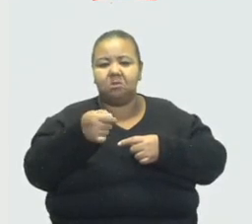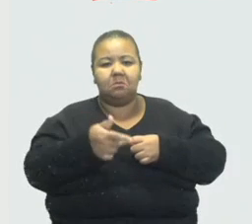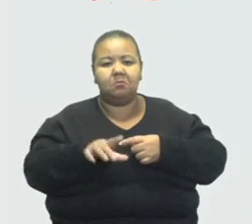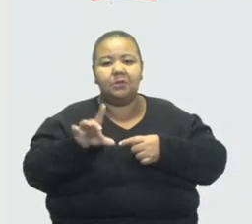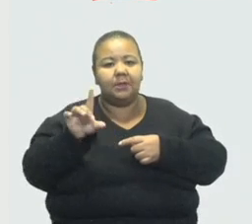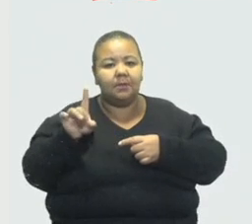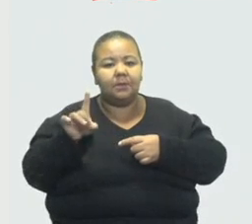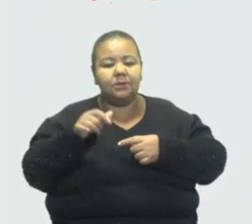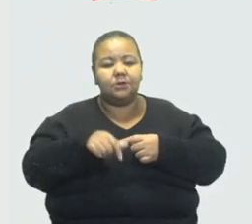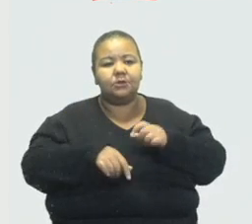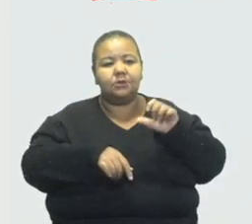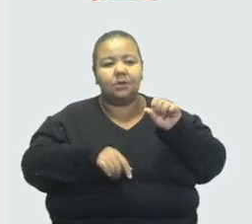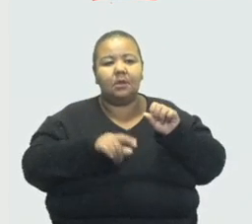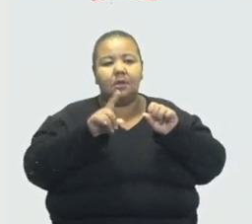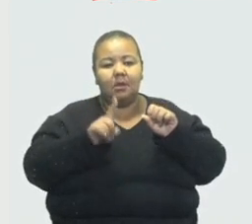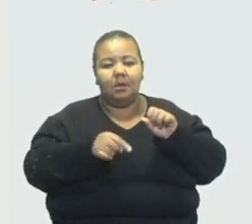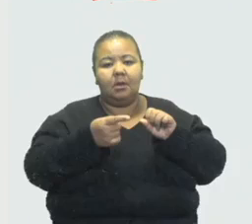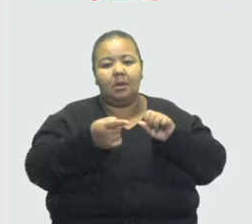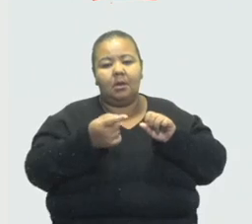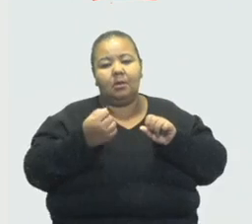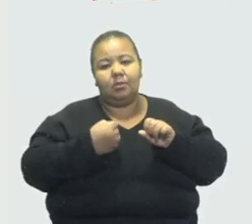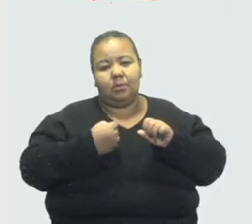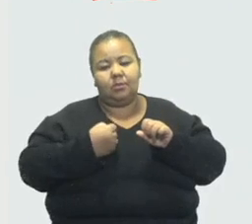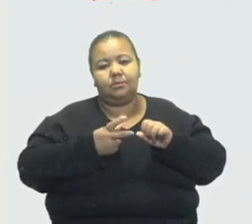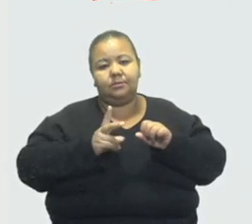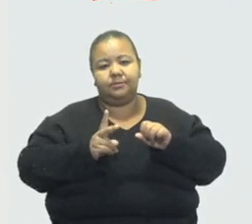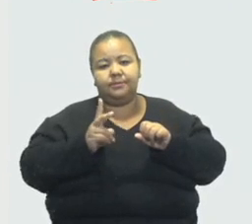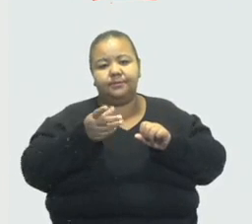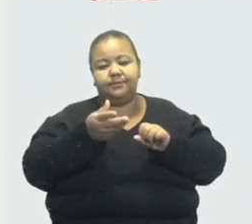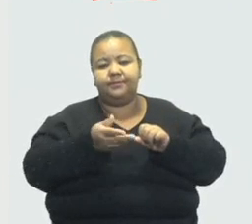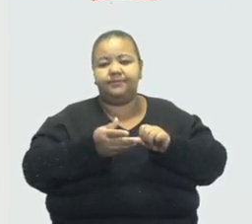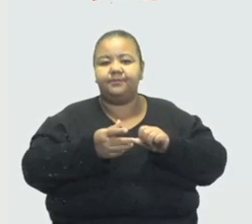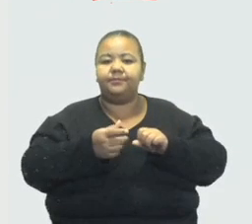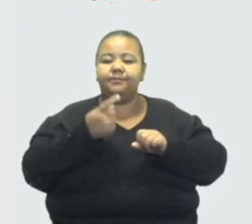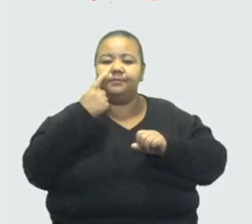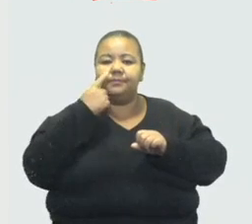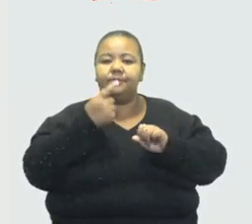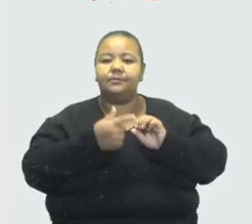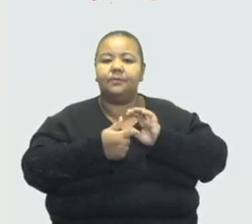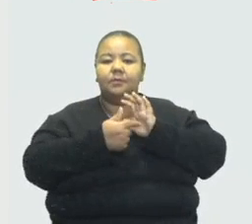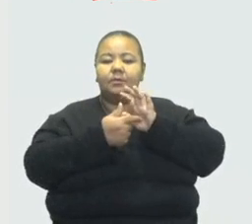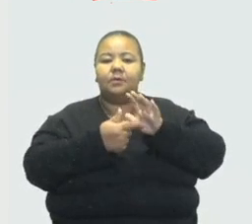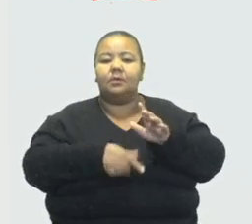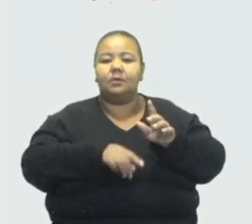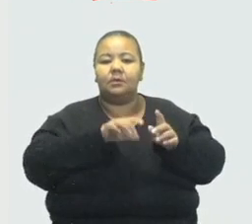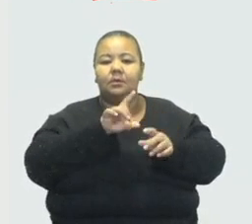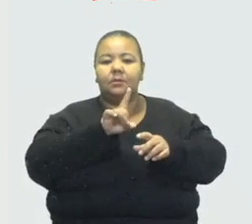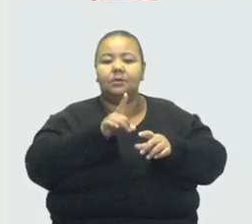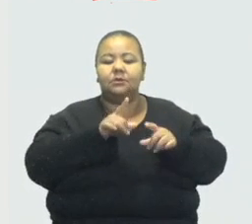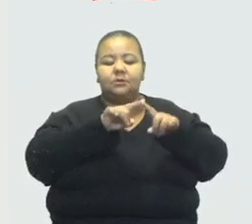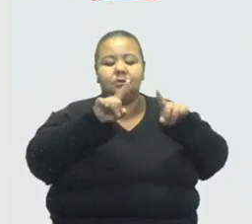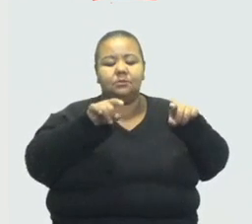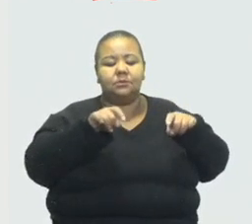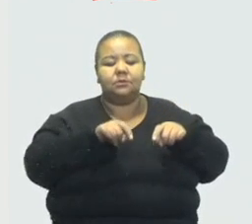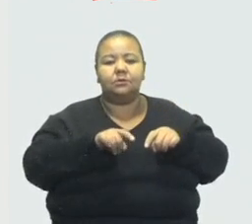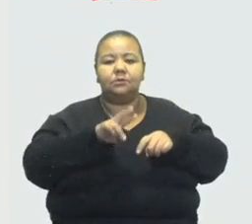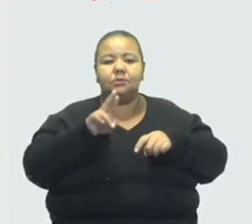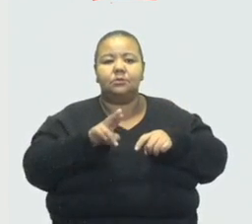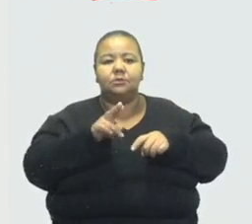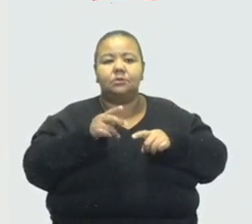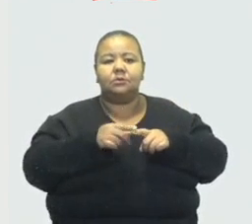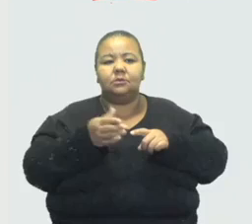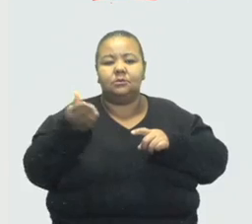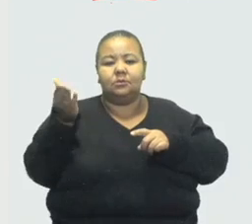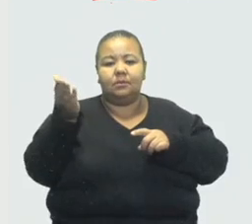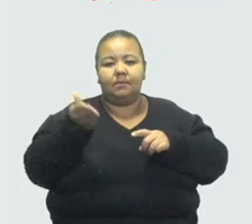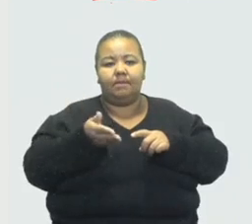A vai ser o próprio elemento. A gente vai indicar o determinante de uma matriz utilizando uma barra, tá?